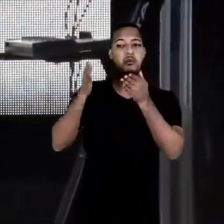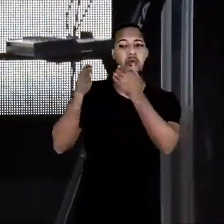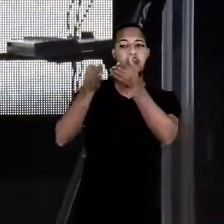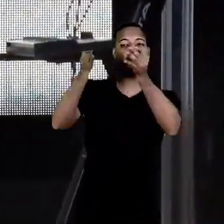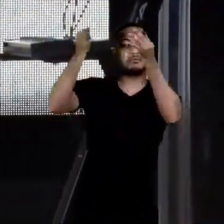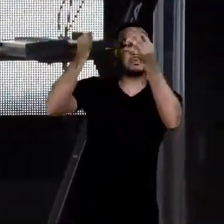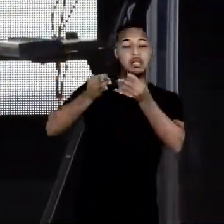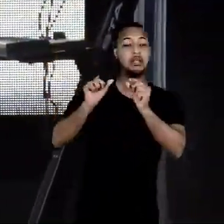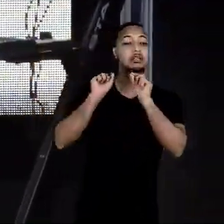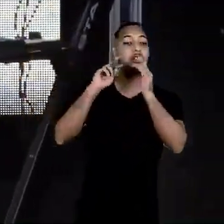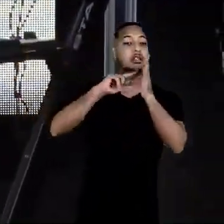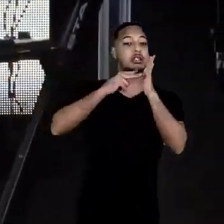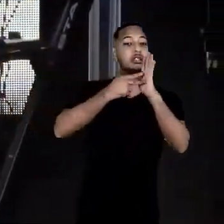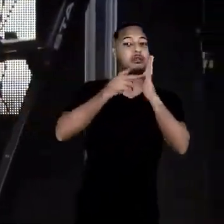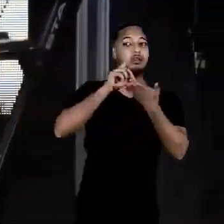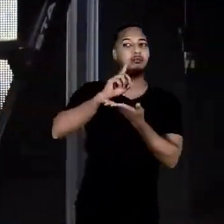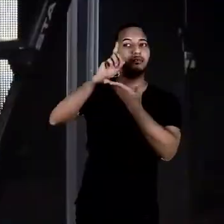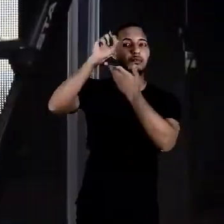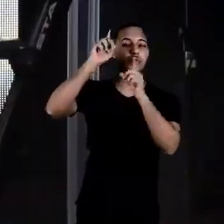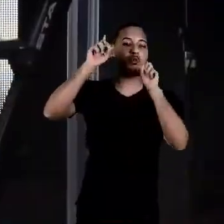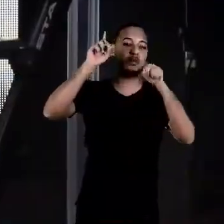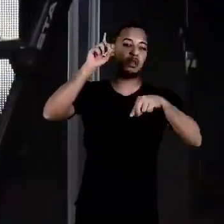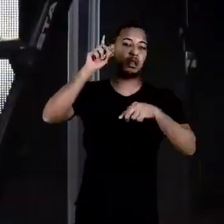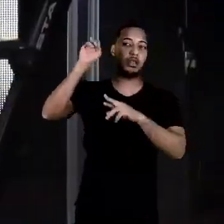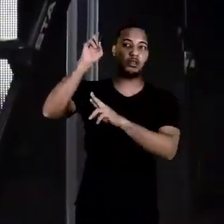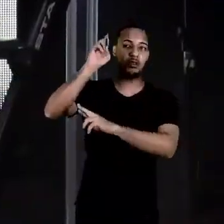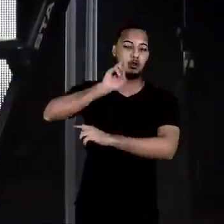saída, Deus oferece uma resposta.